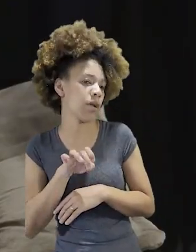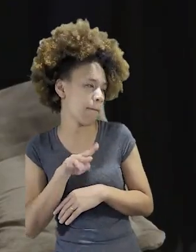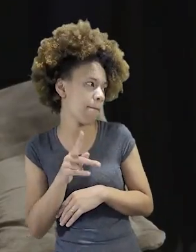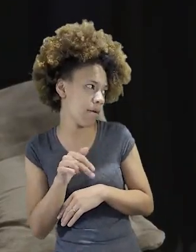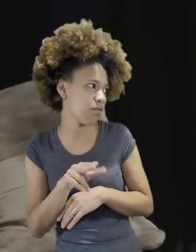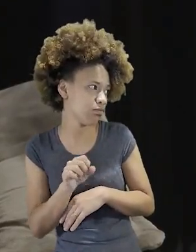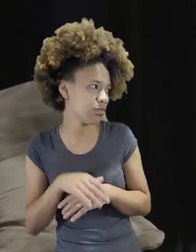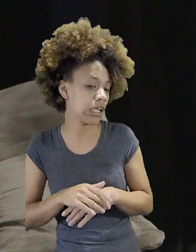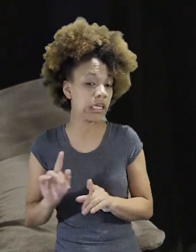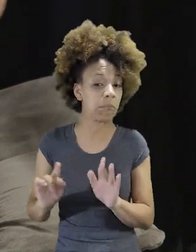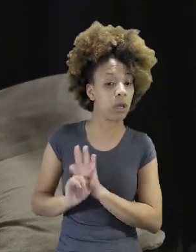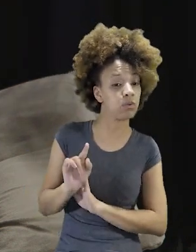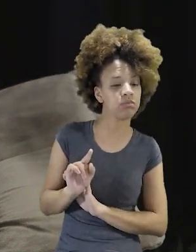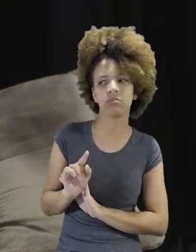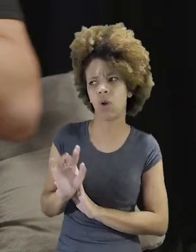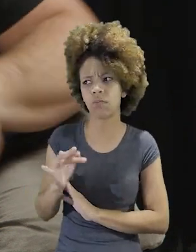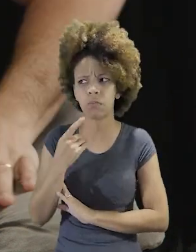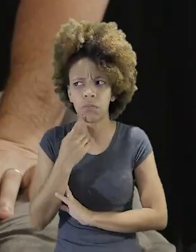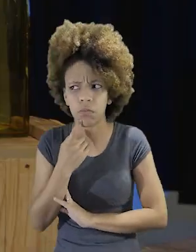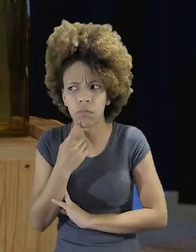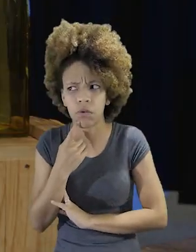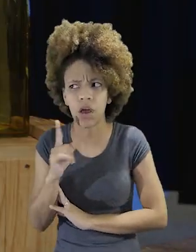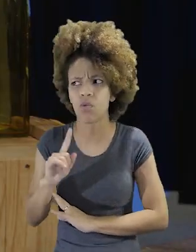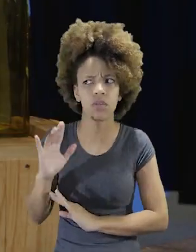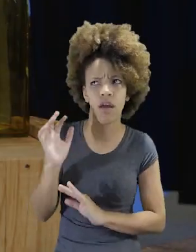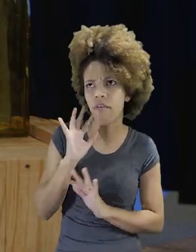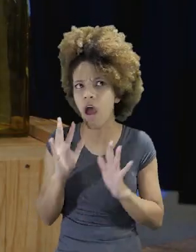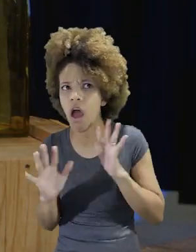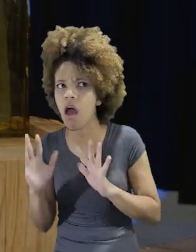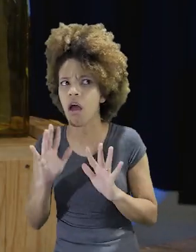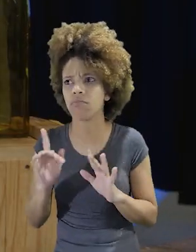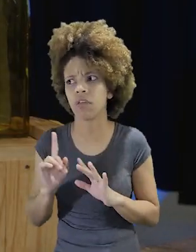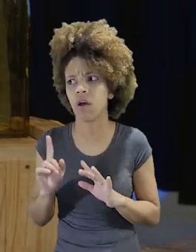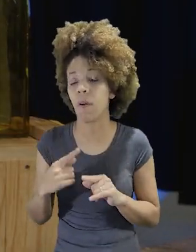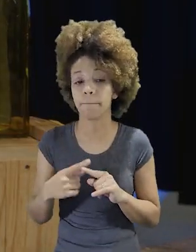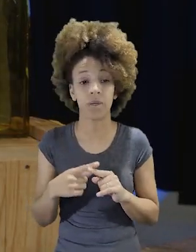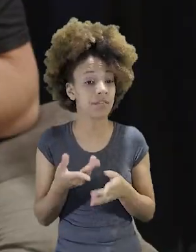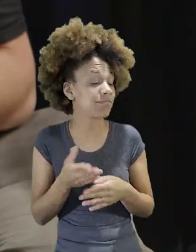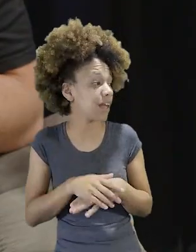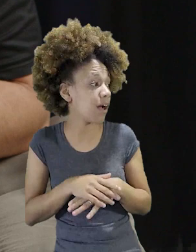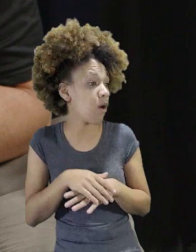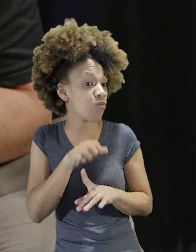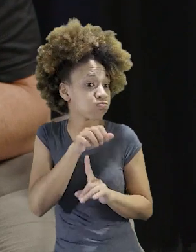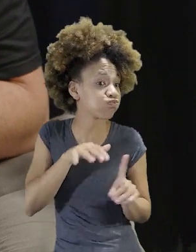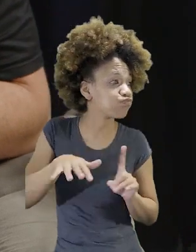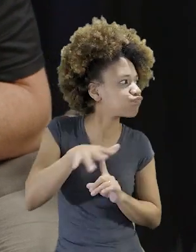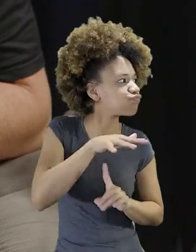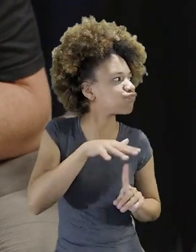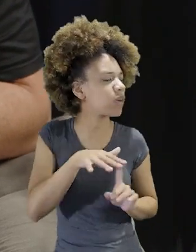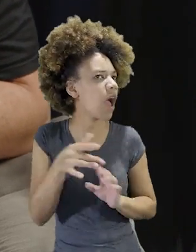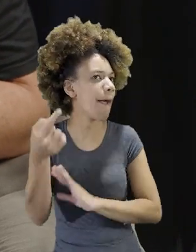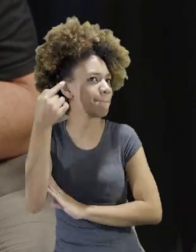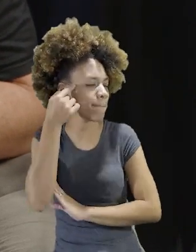chapéu também que é o meu queixo falei meu querido que não estava não estava viajando porque pra mim a gente tá falando de uma coisa muito